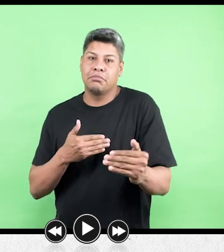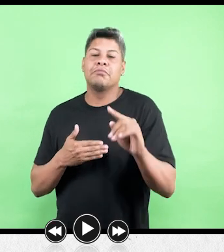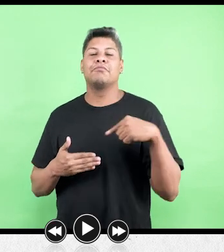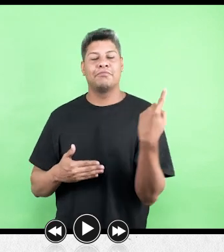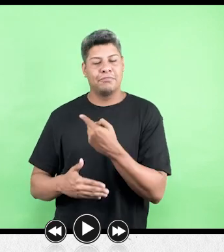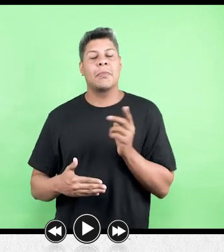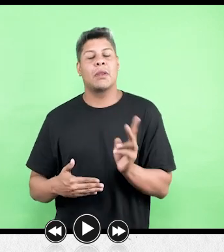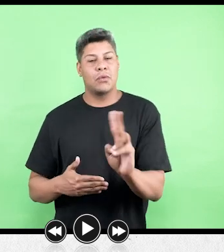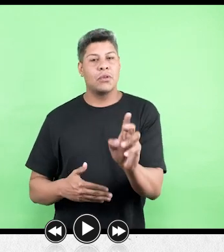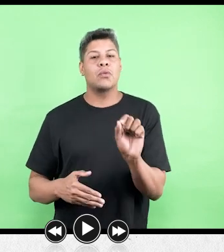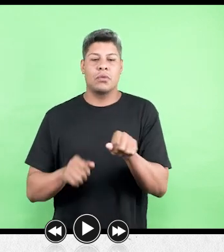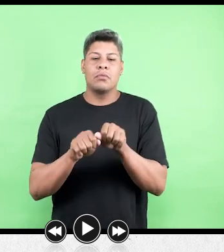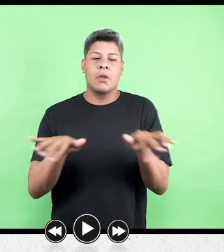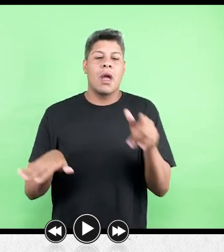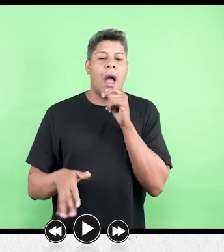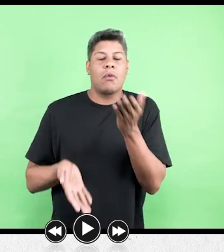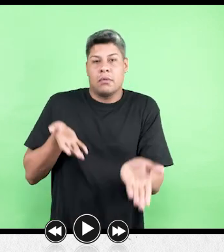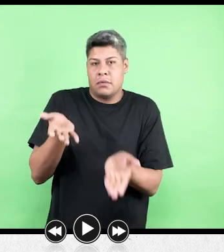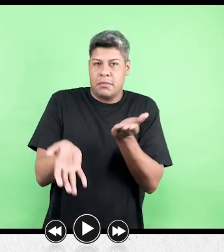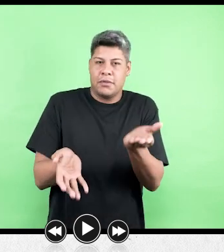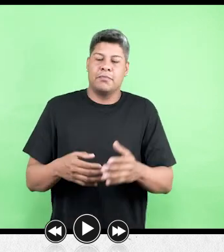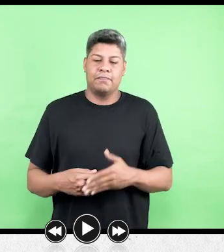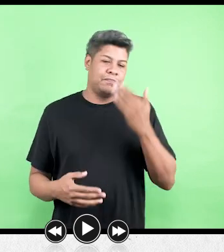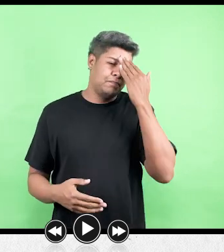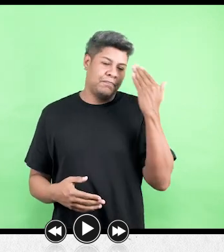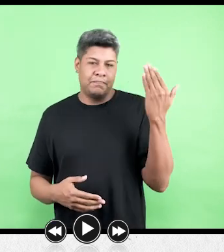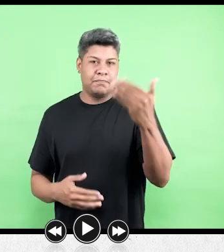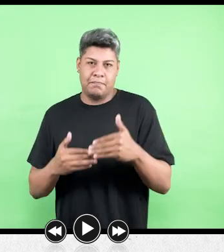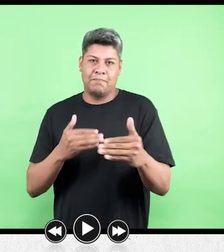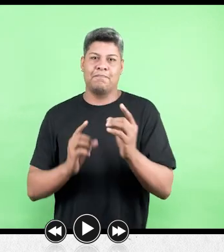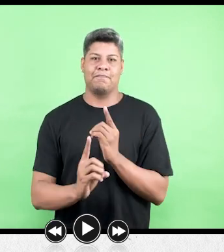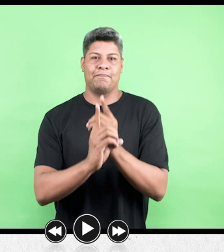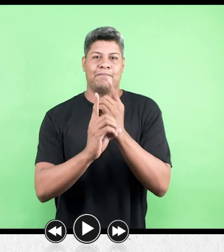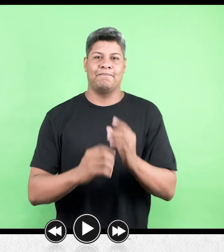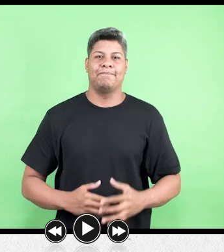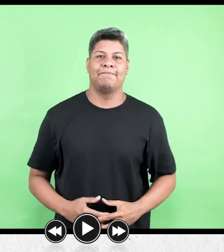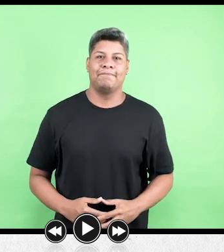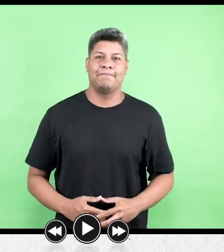vai continuar aí com a distribuição de água tratada. Muito obrigada e até a próxima aula.